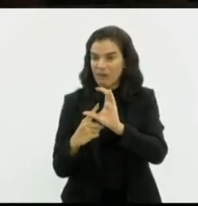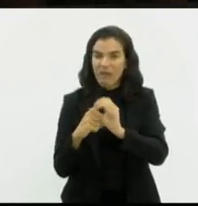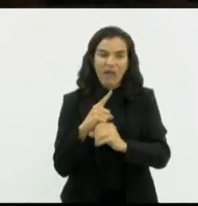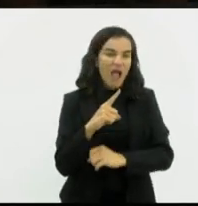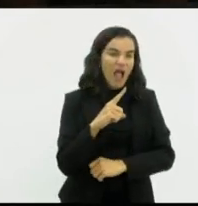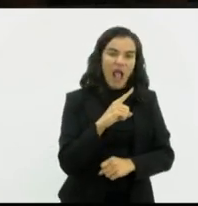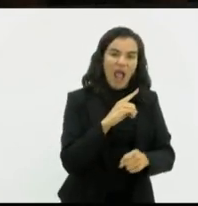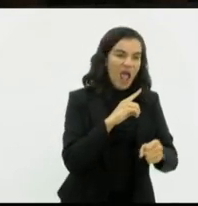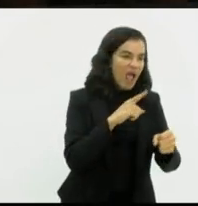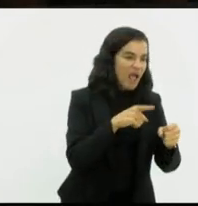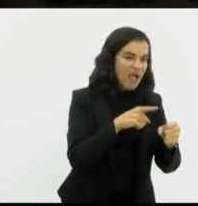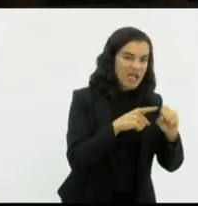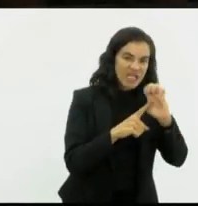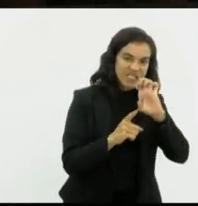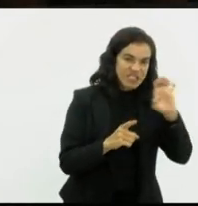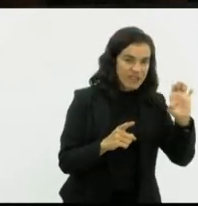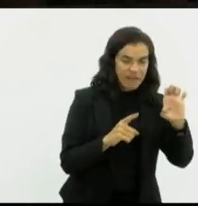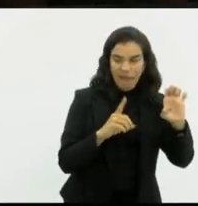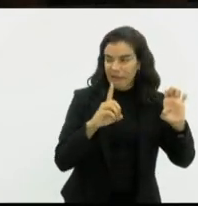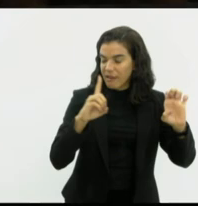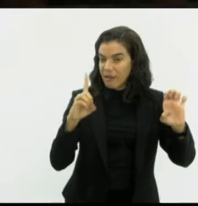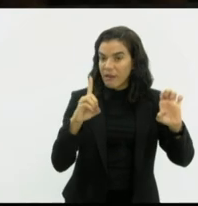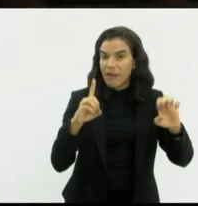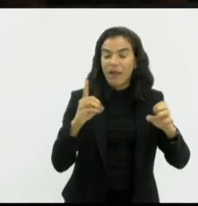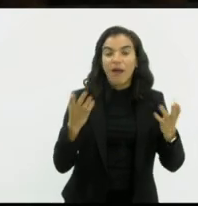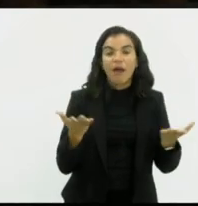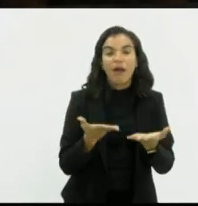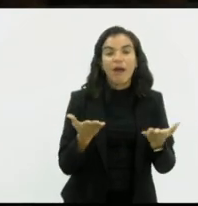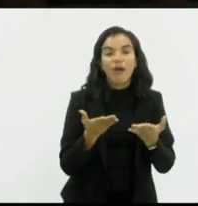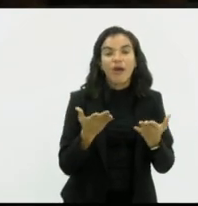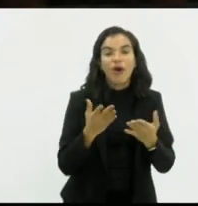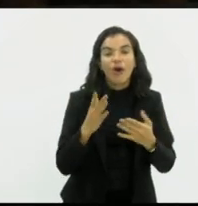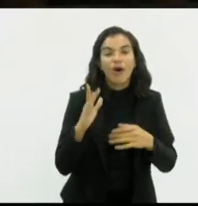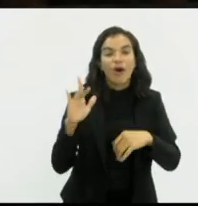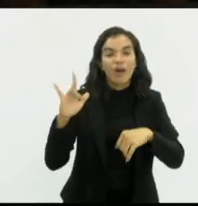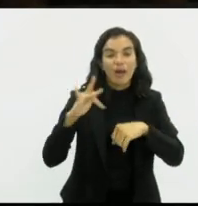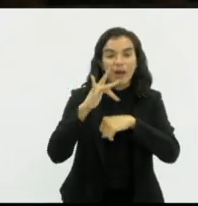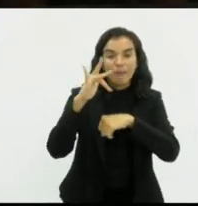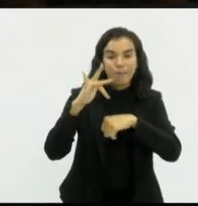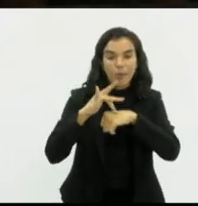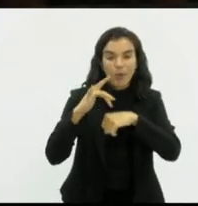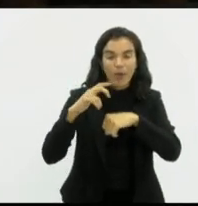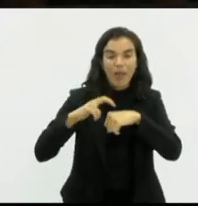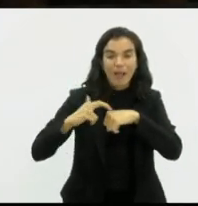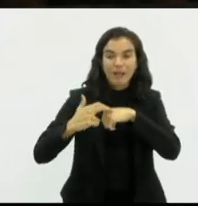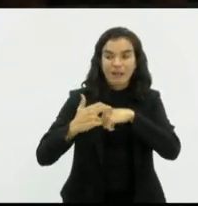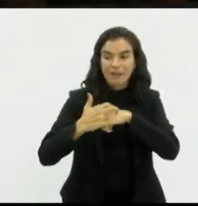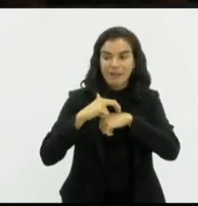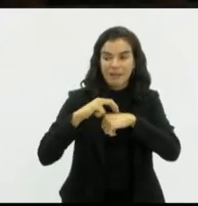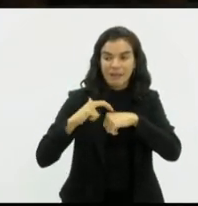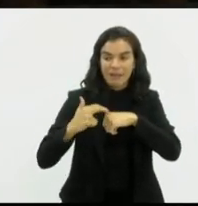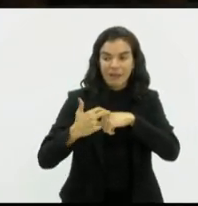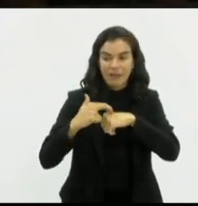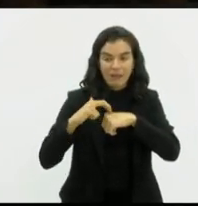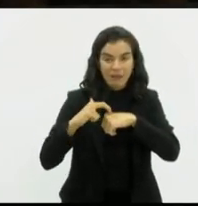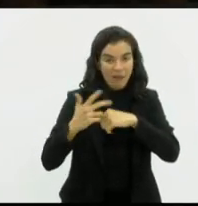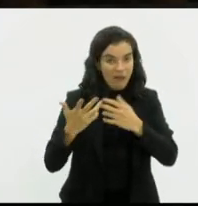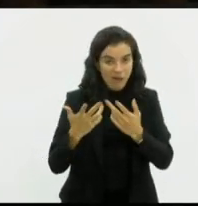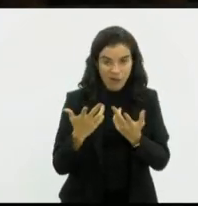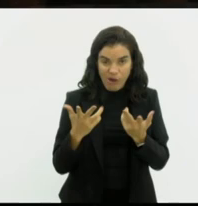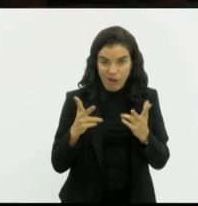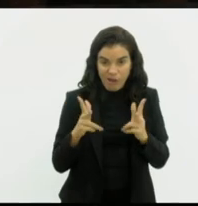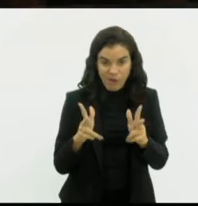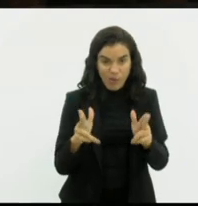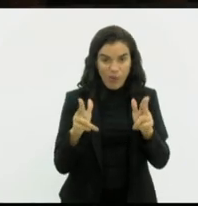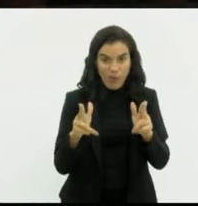Não, isso é coisa de direita. Agora é a dengue. A dengue também está caminhando para o mesmo... Nós estamos